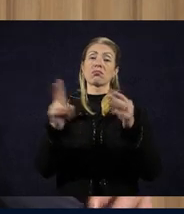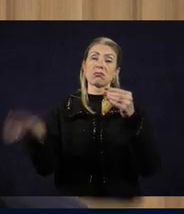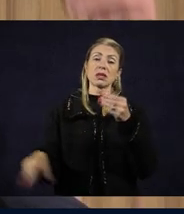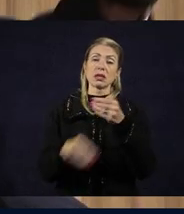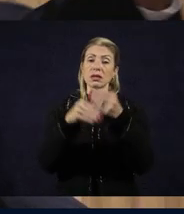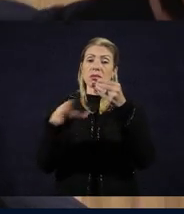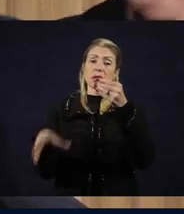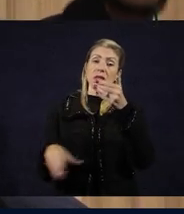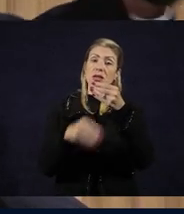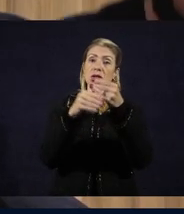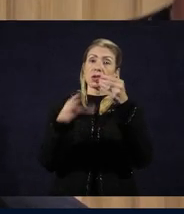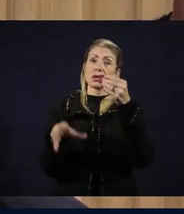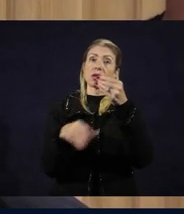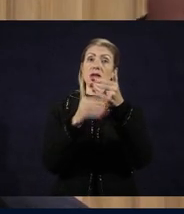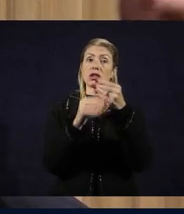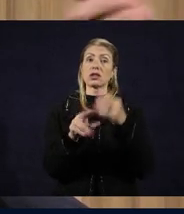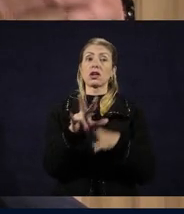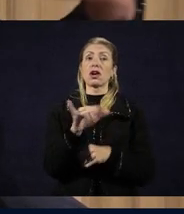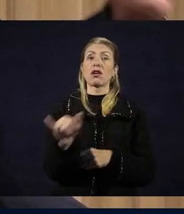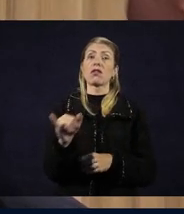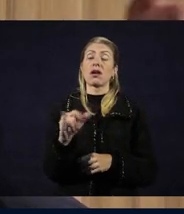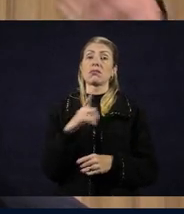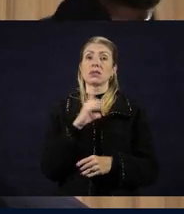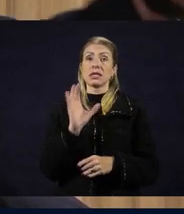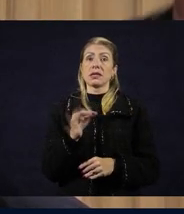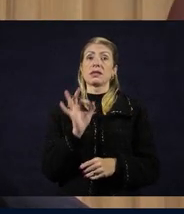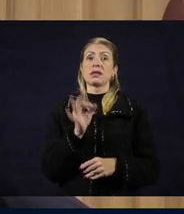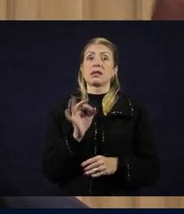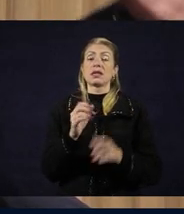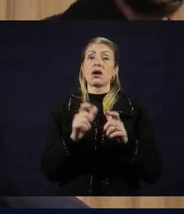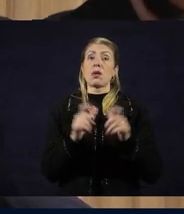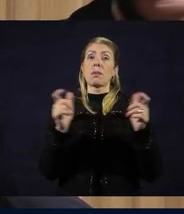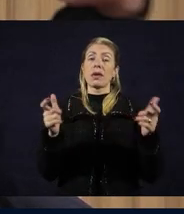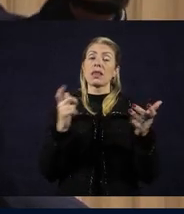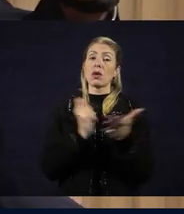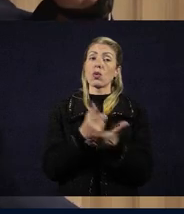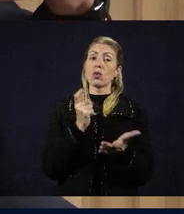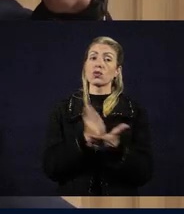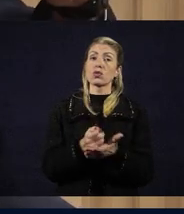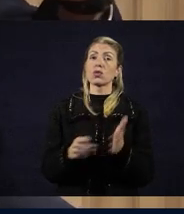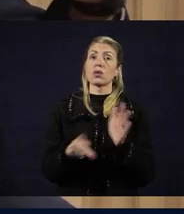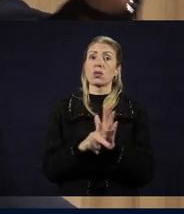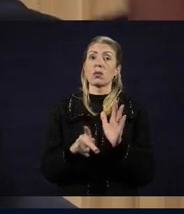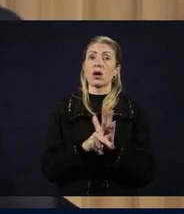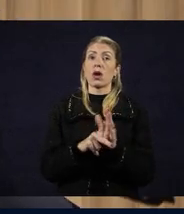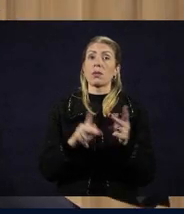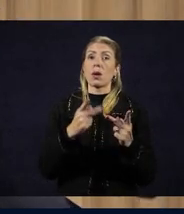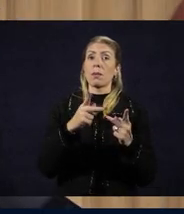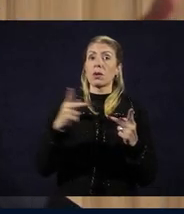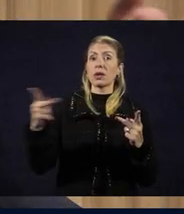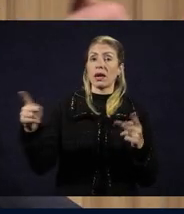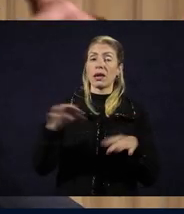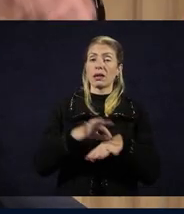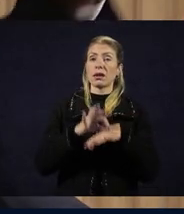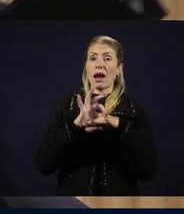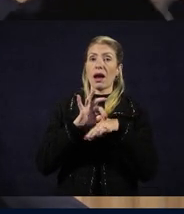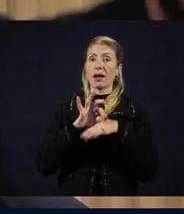ela Sem dúvida nenhuma ela aumenta o consumo de proteínas animais